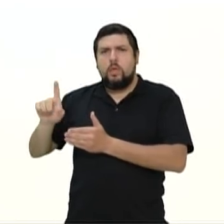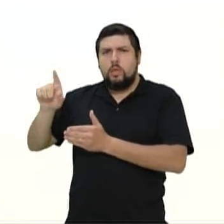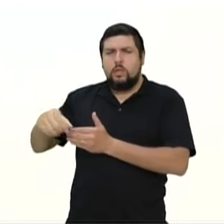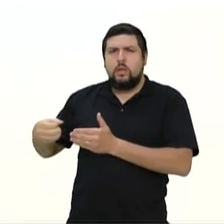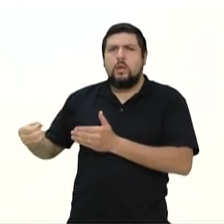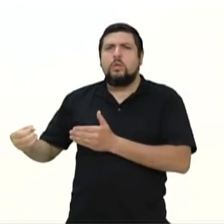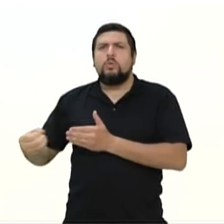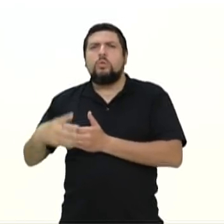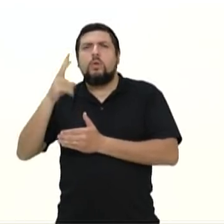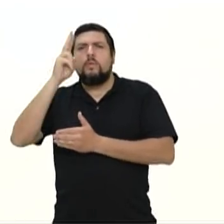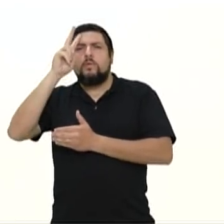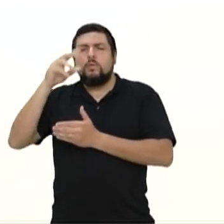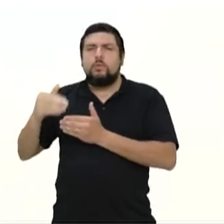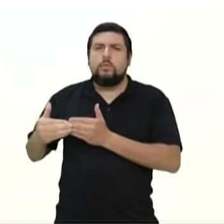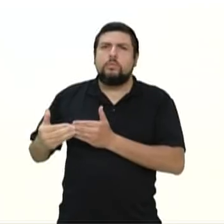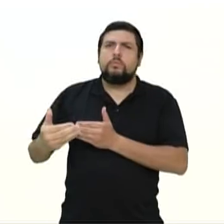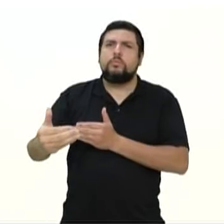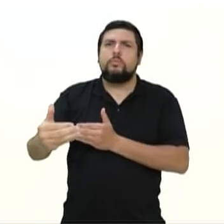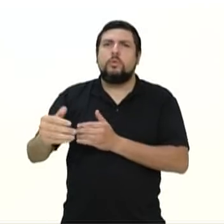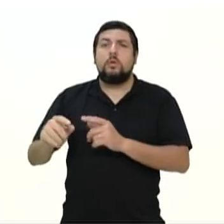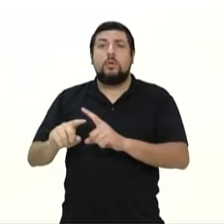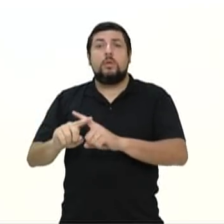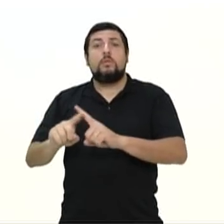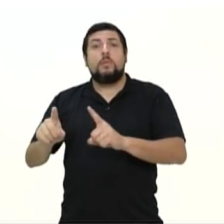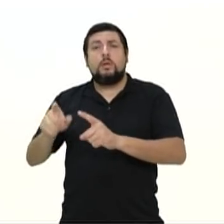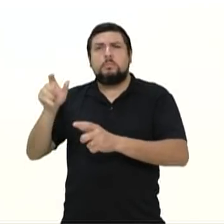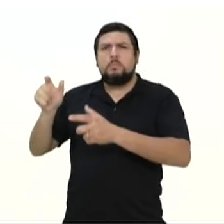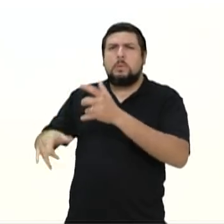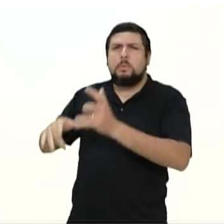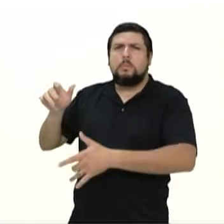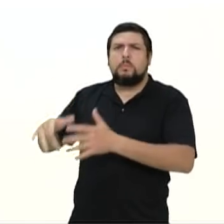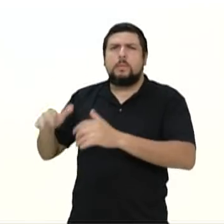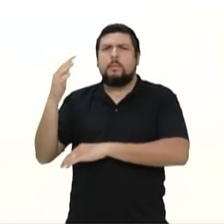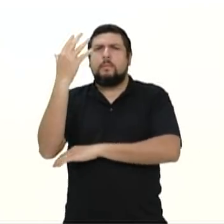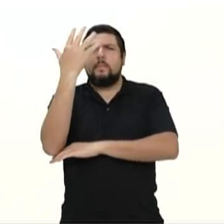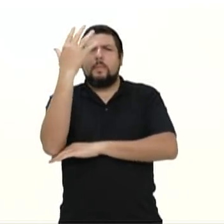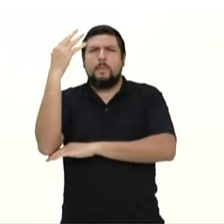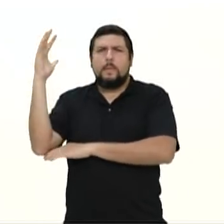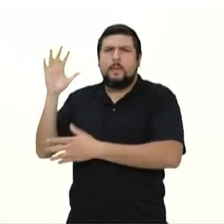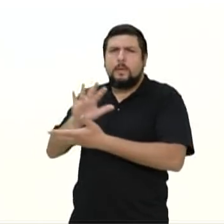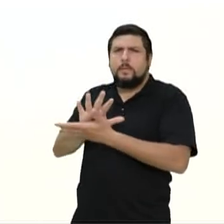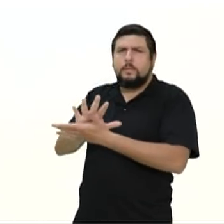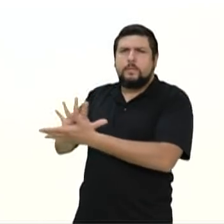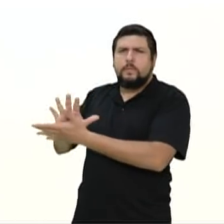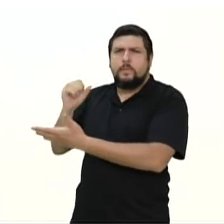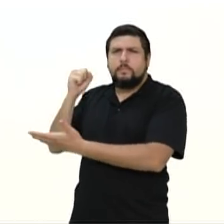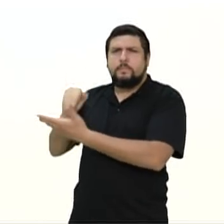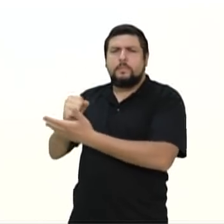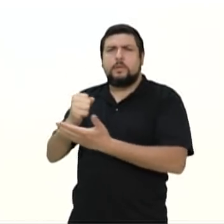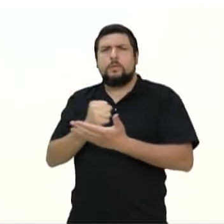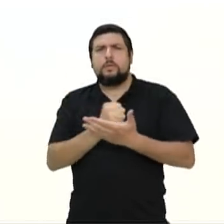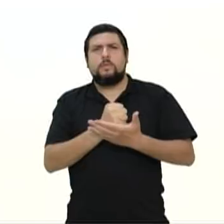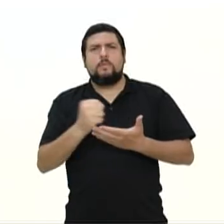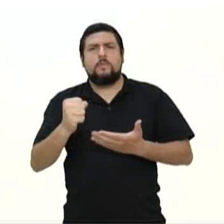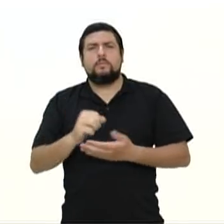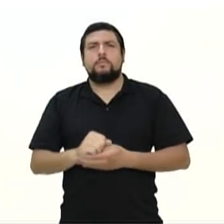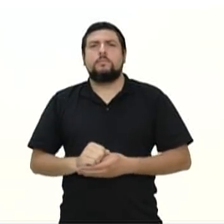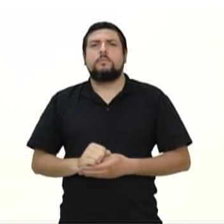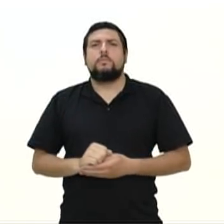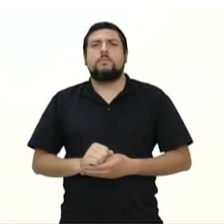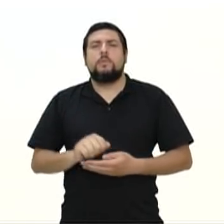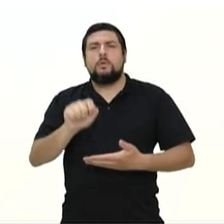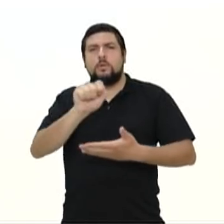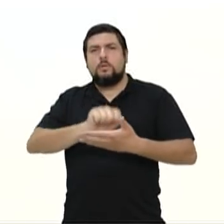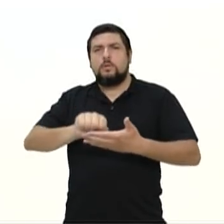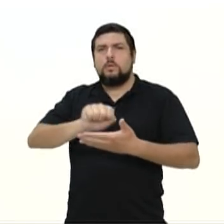resíduo, sem perder de vista a cicatriz ambiental deixada. Escrito por Vanessa Barbosa